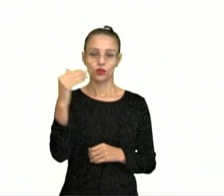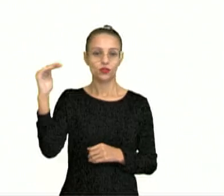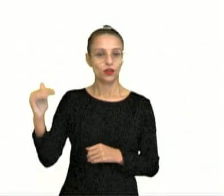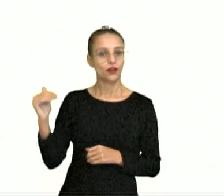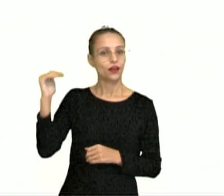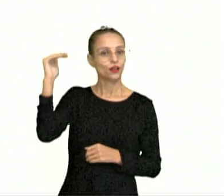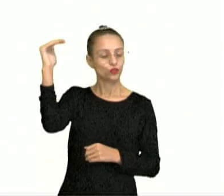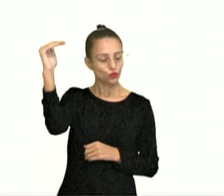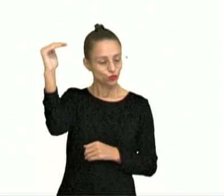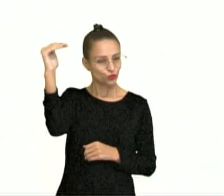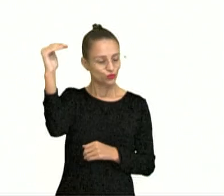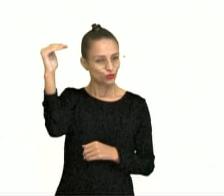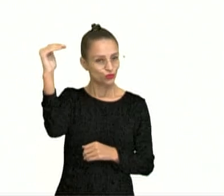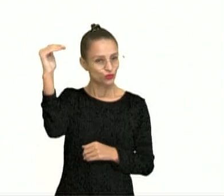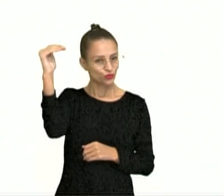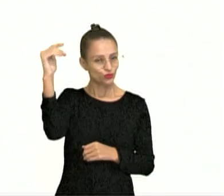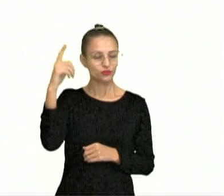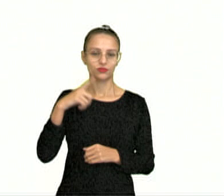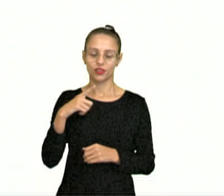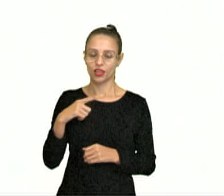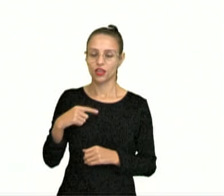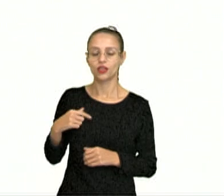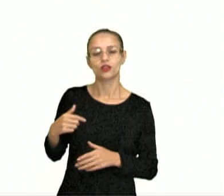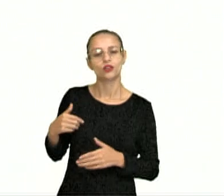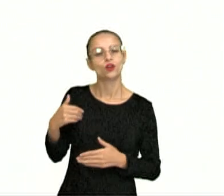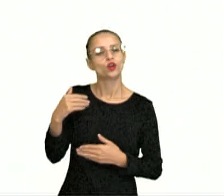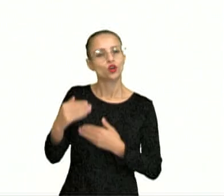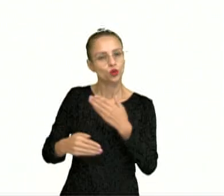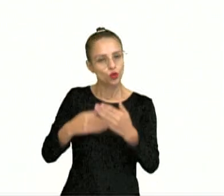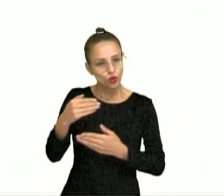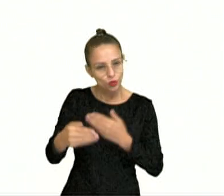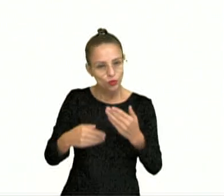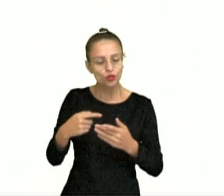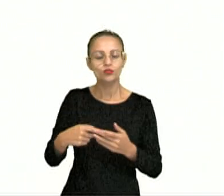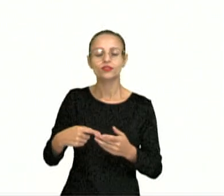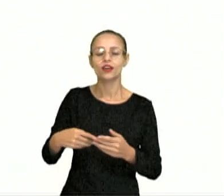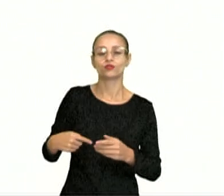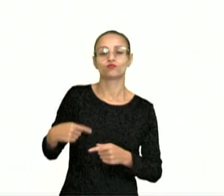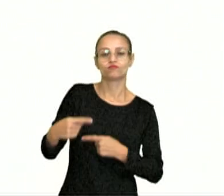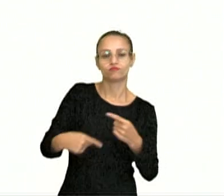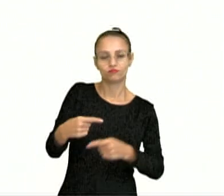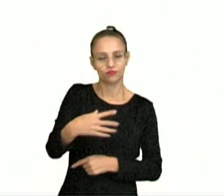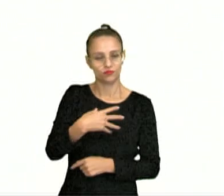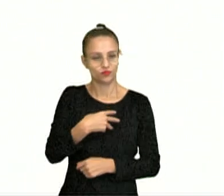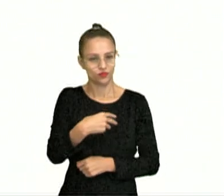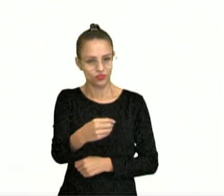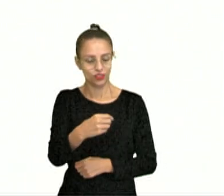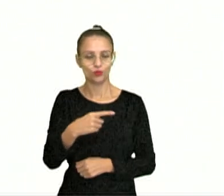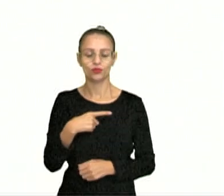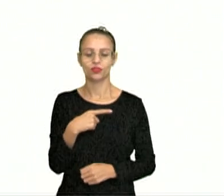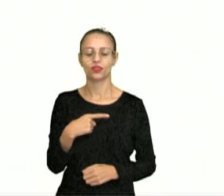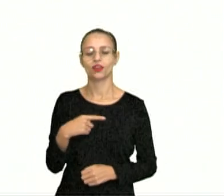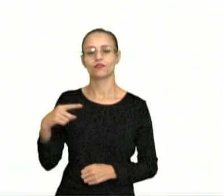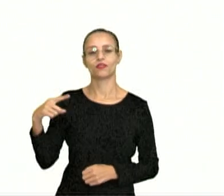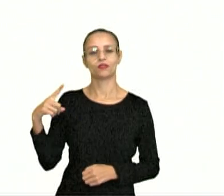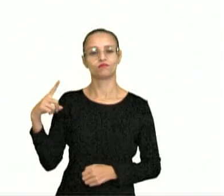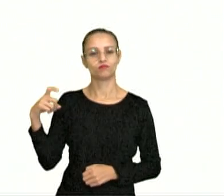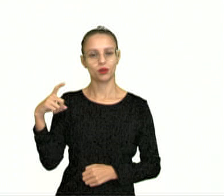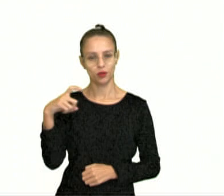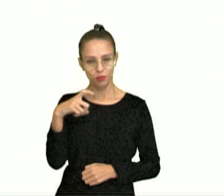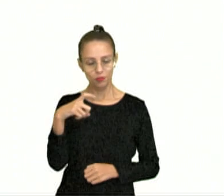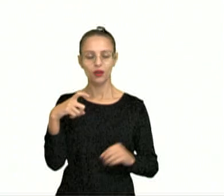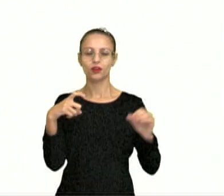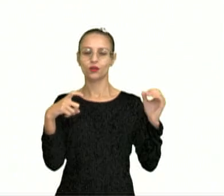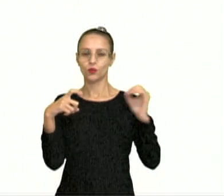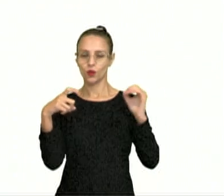que fizeram o processo de reprodução sexuada, teve o gameta masculino e